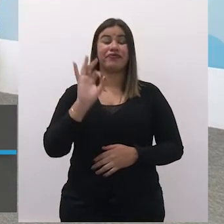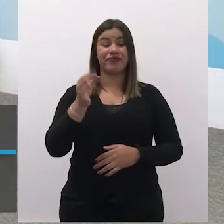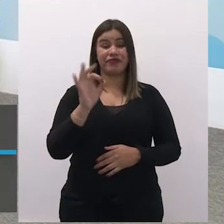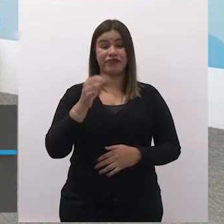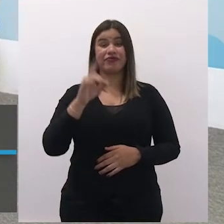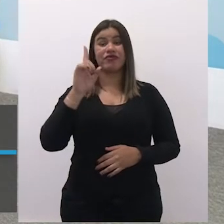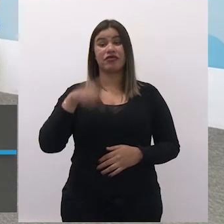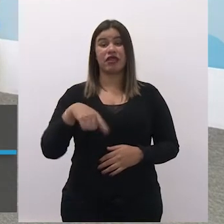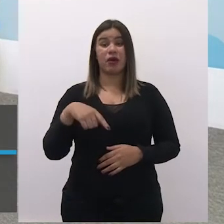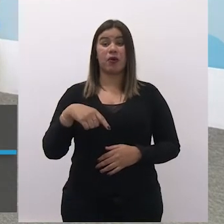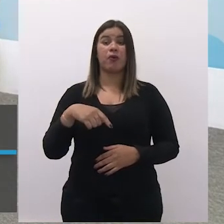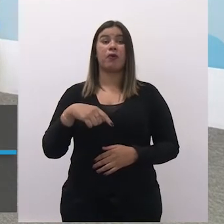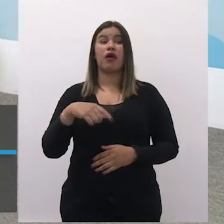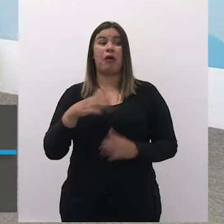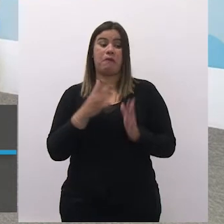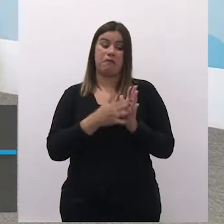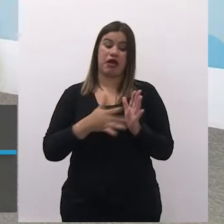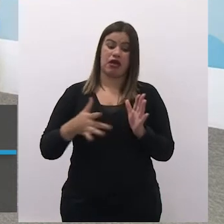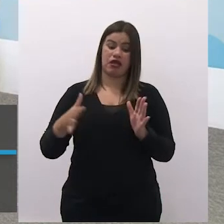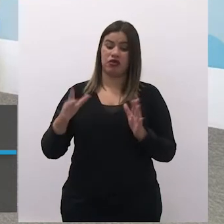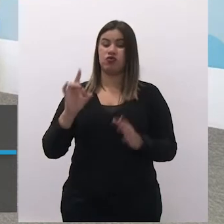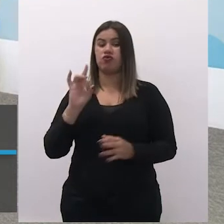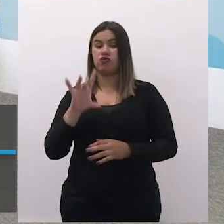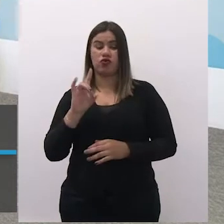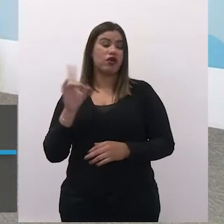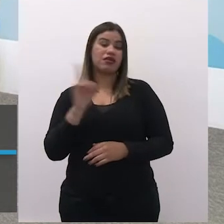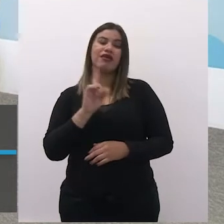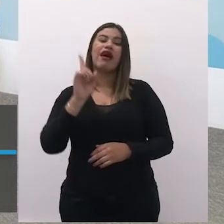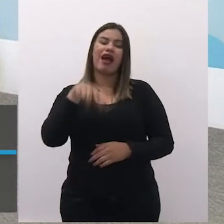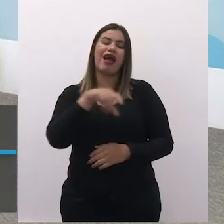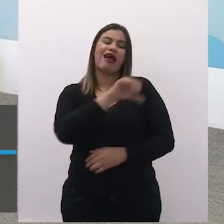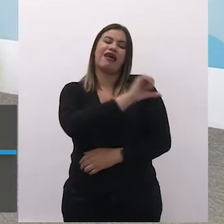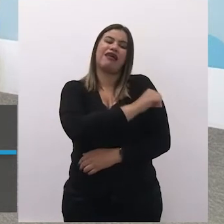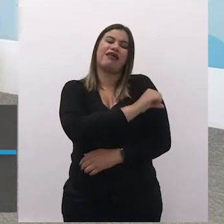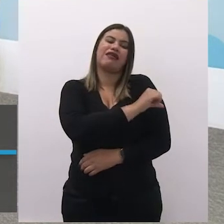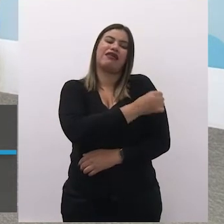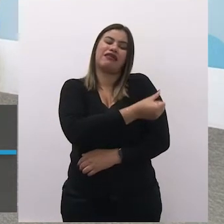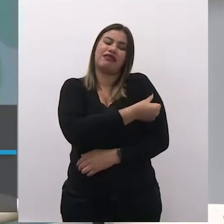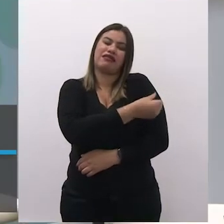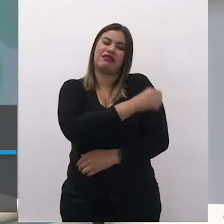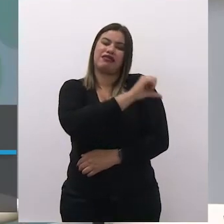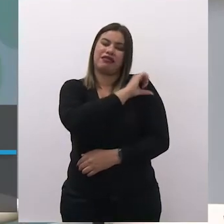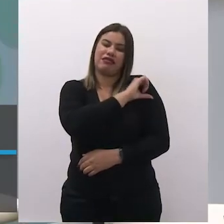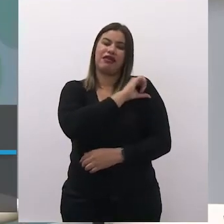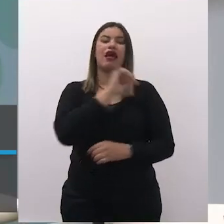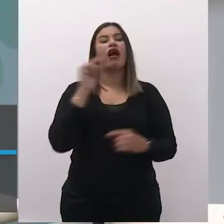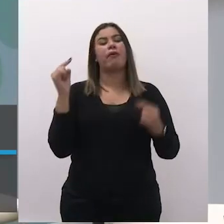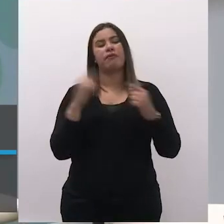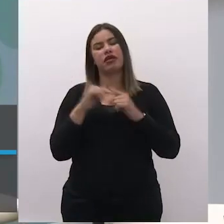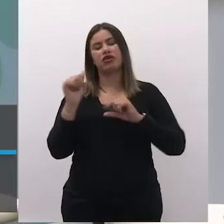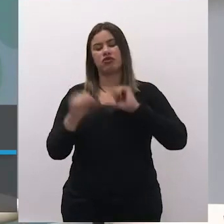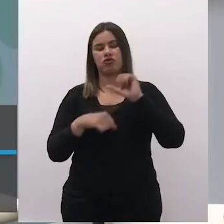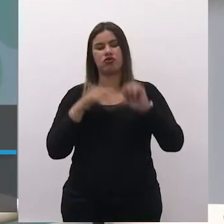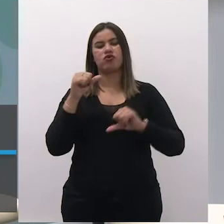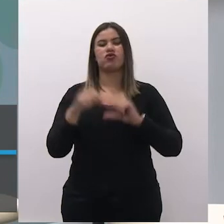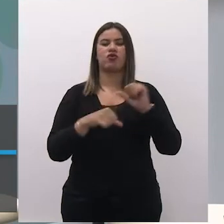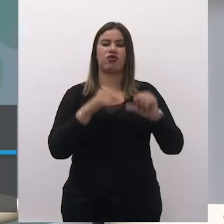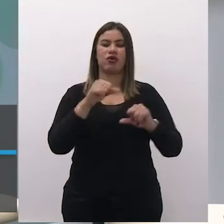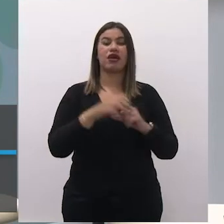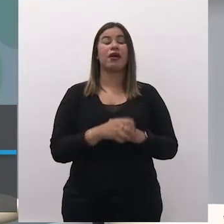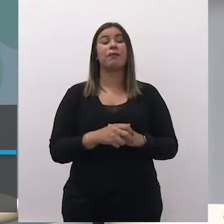falando de anos finais, né, do ensino fundamental, é uma fase de transição, que nós sabemos disso,